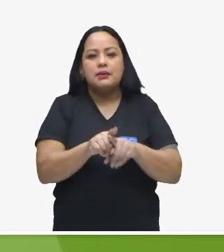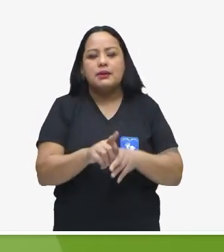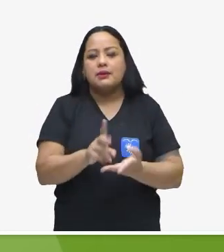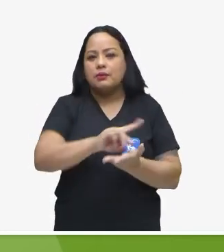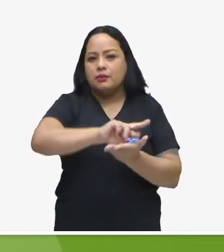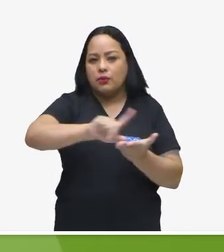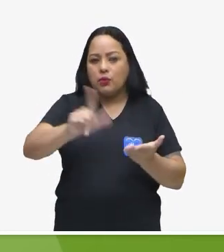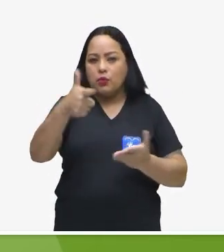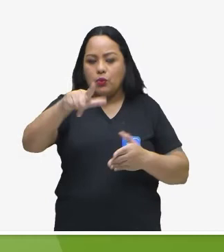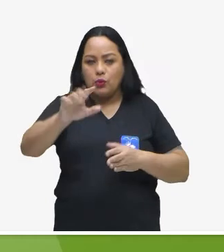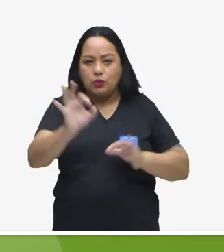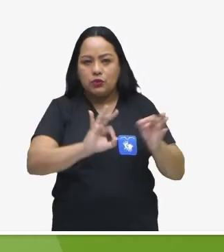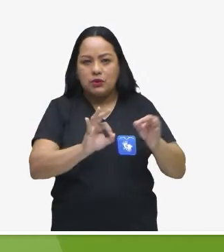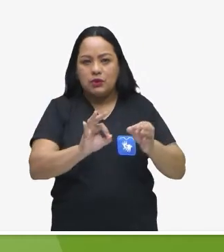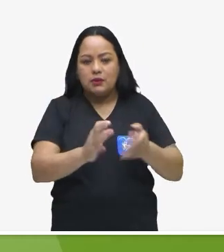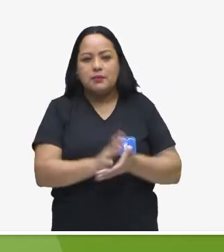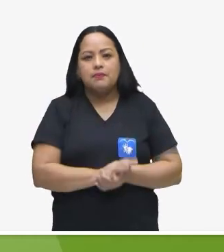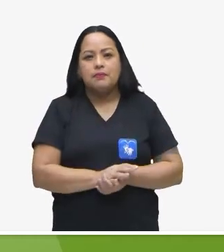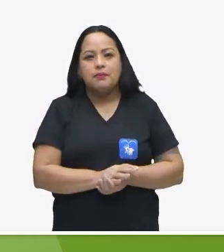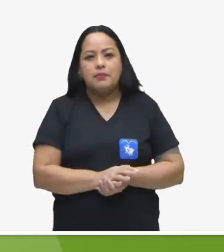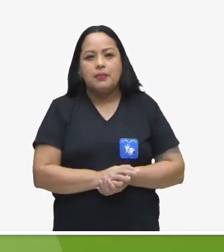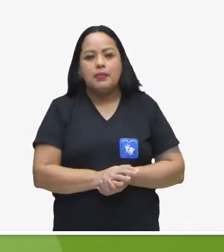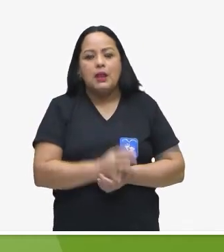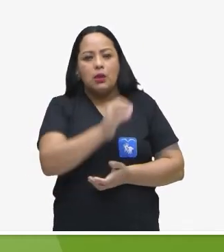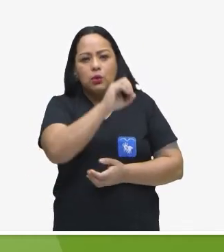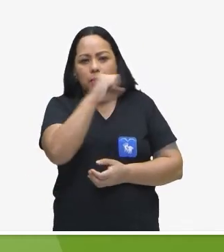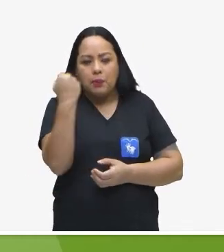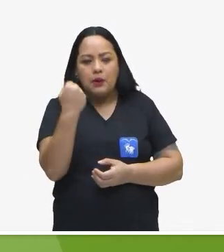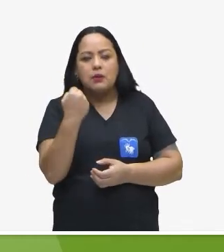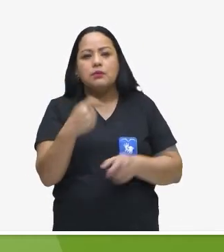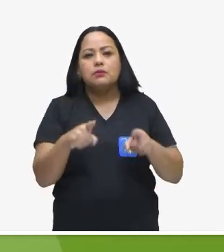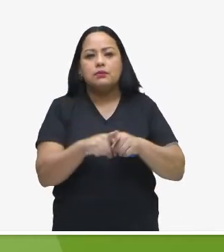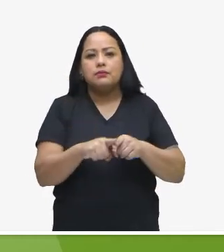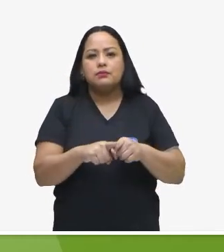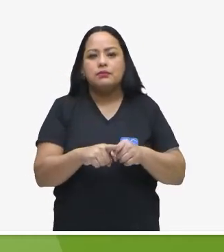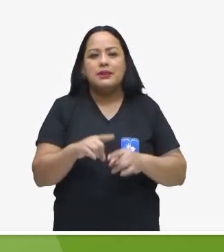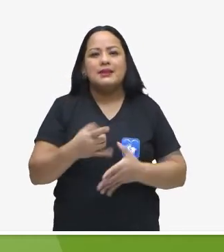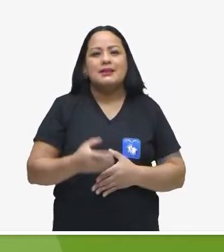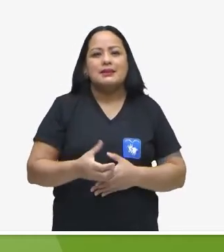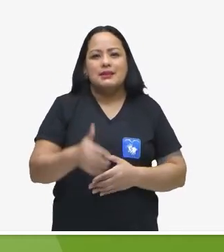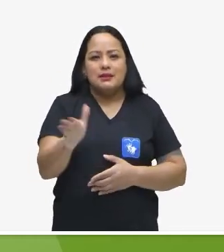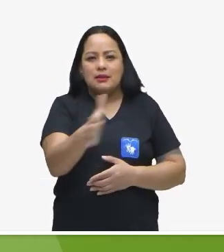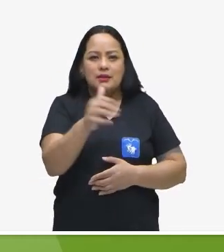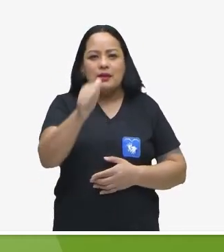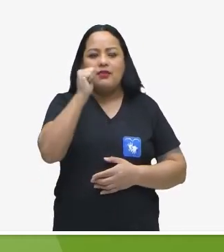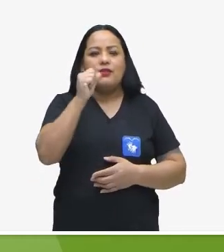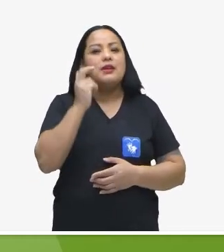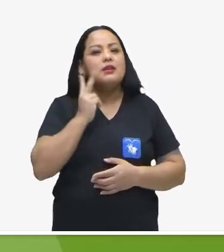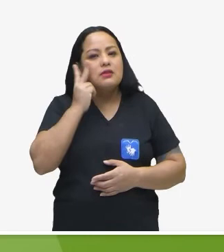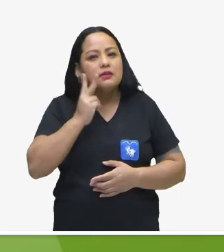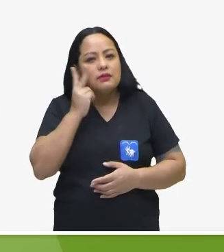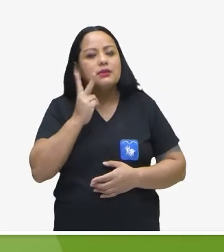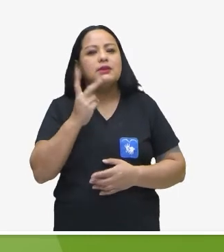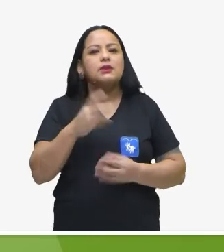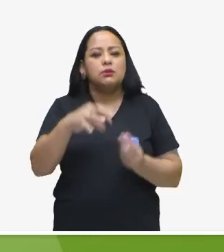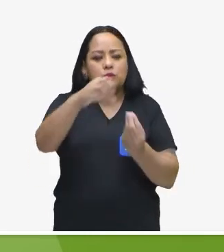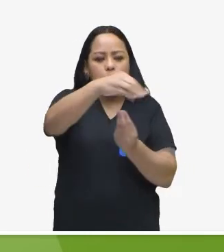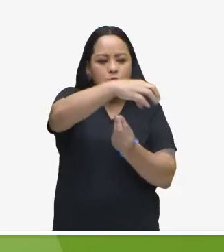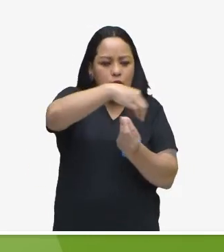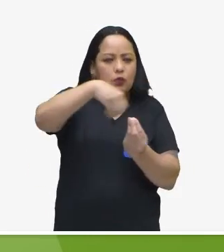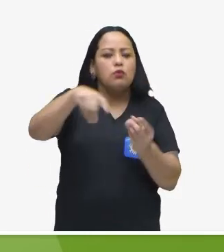fabricam ali, ajudam na fermentação do pão, na produção de cerveja, de vinho, tá? E aí os